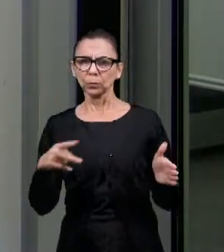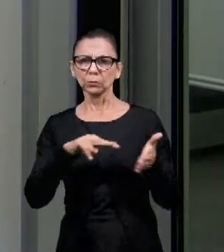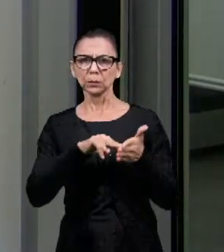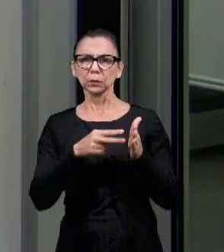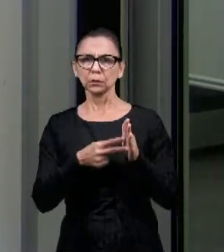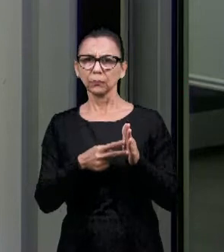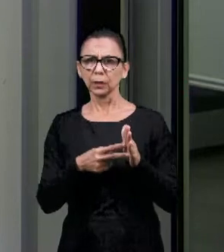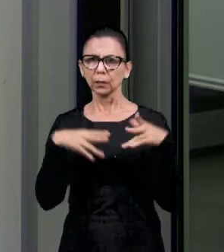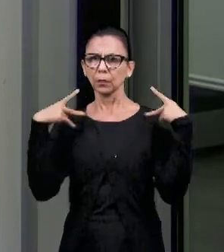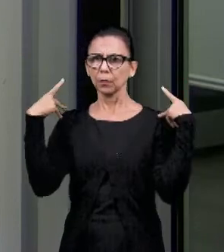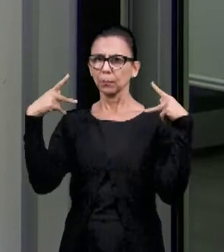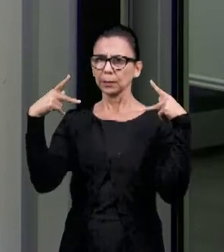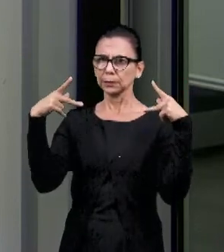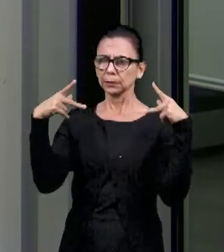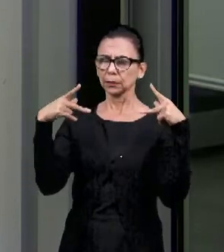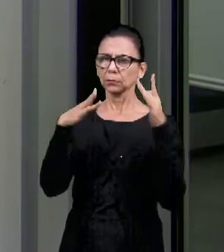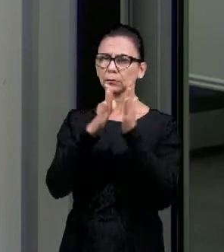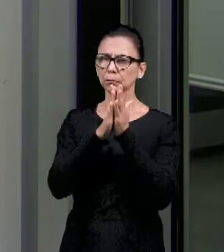Passado alguns meses,